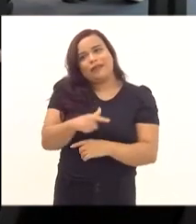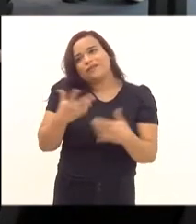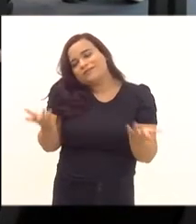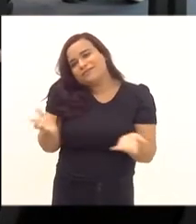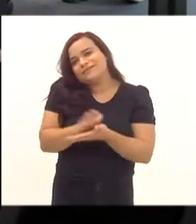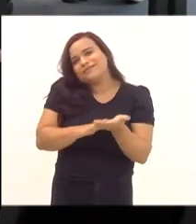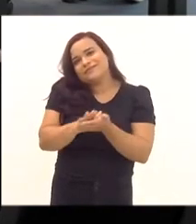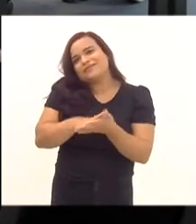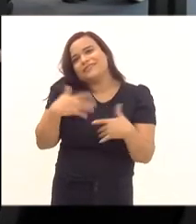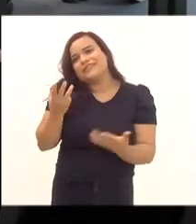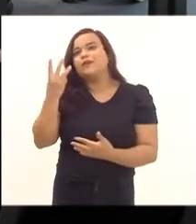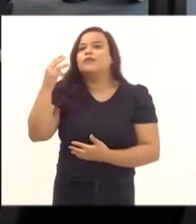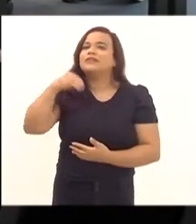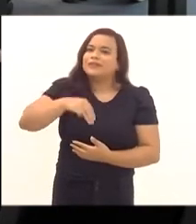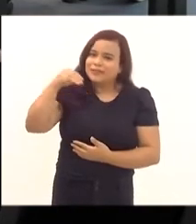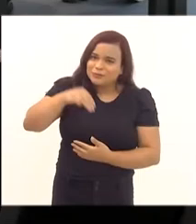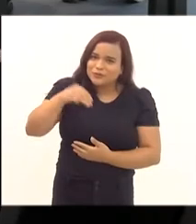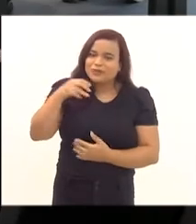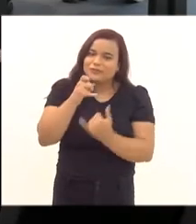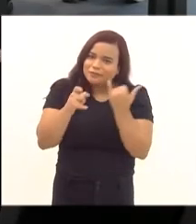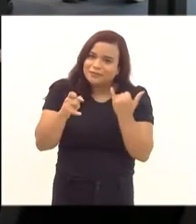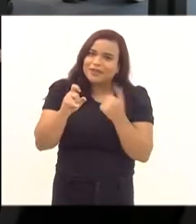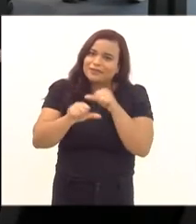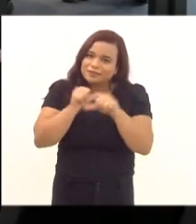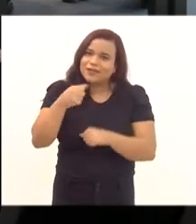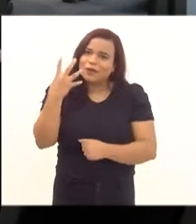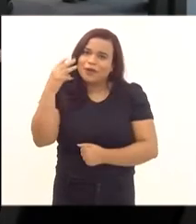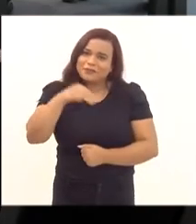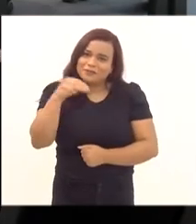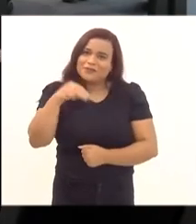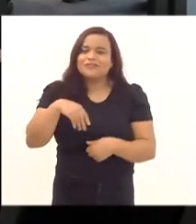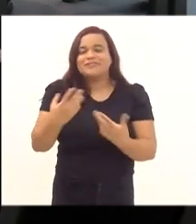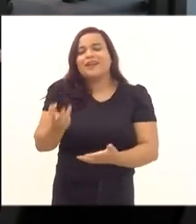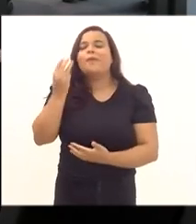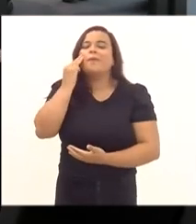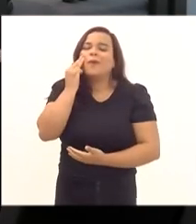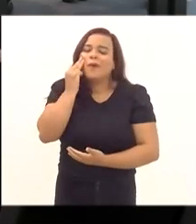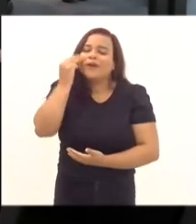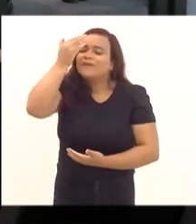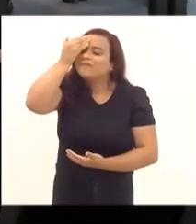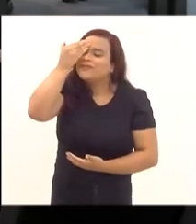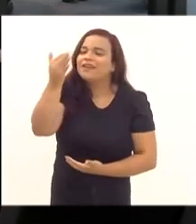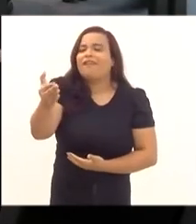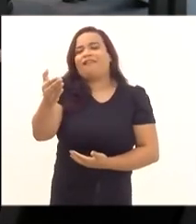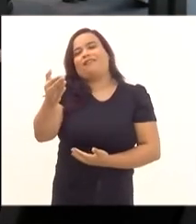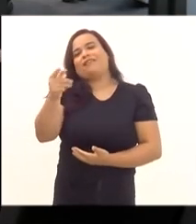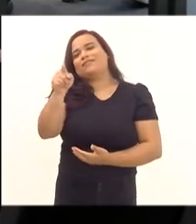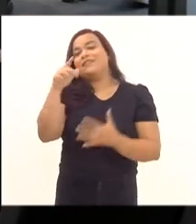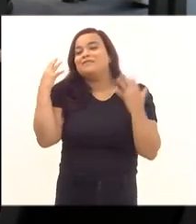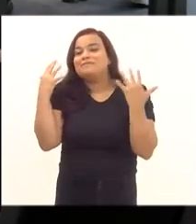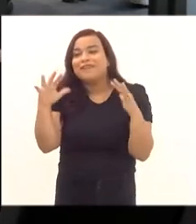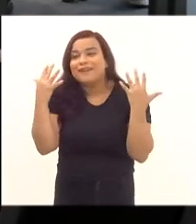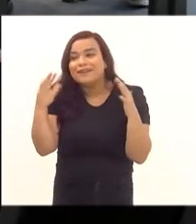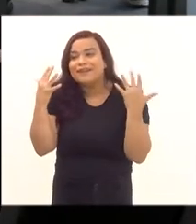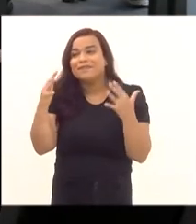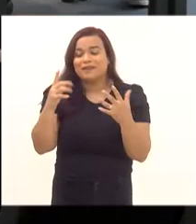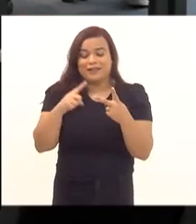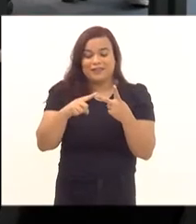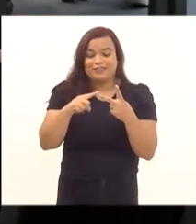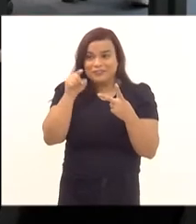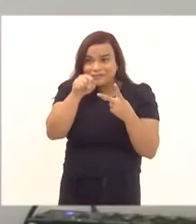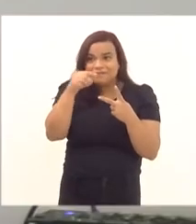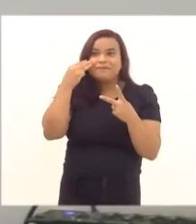meus três minutos e meio viraram quatro Mônica querida Muitíssimo obrigado parabéns parabéns a você e